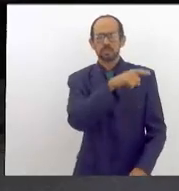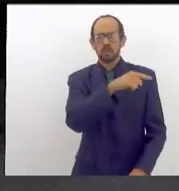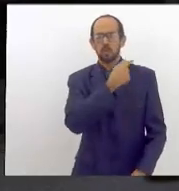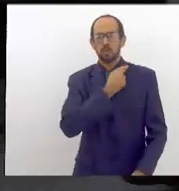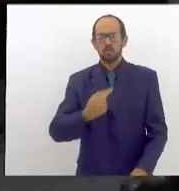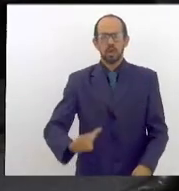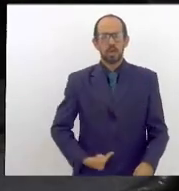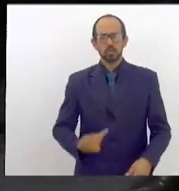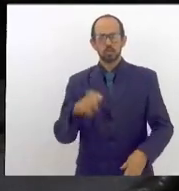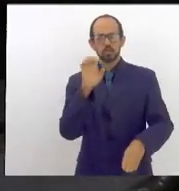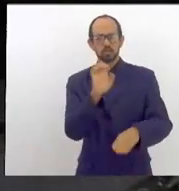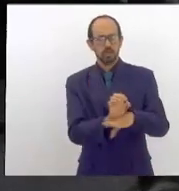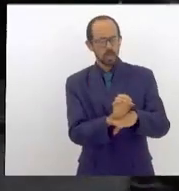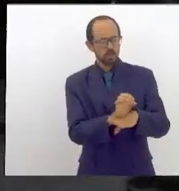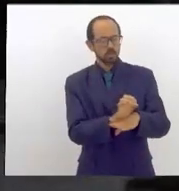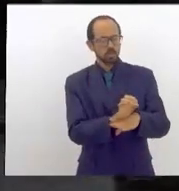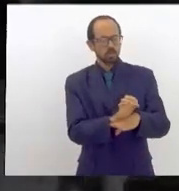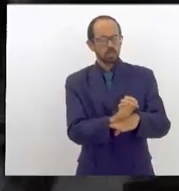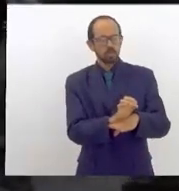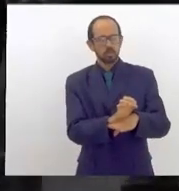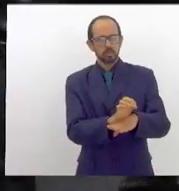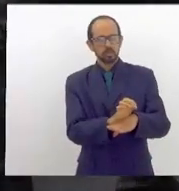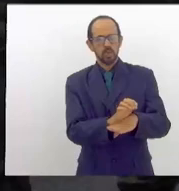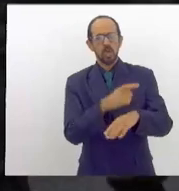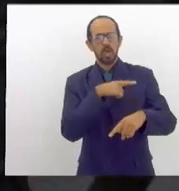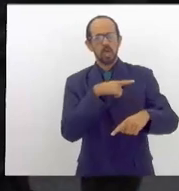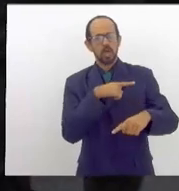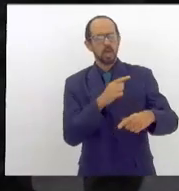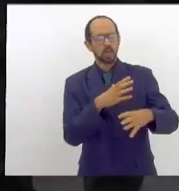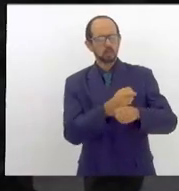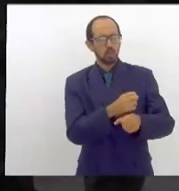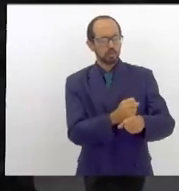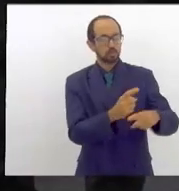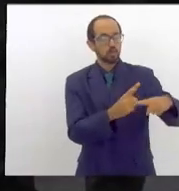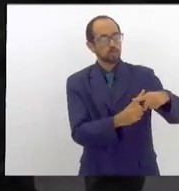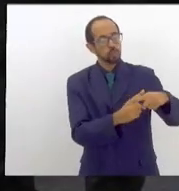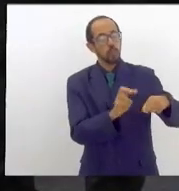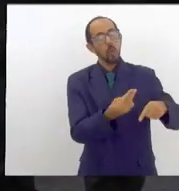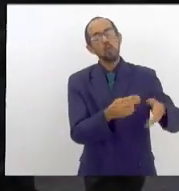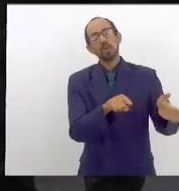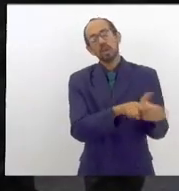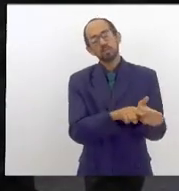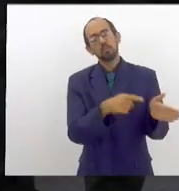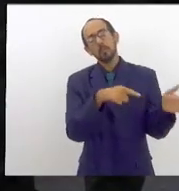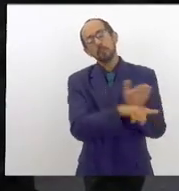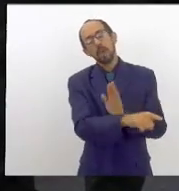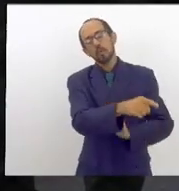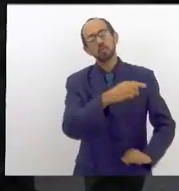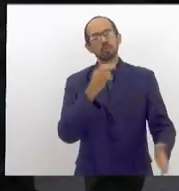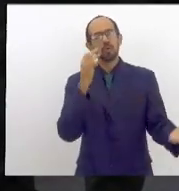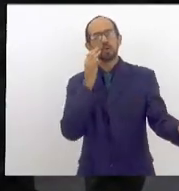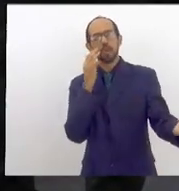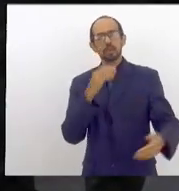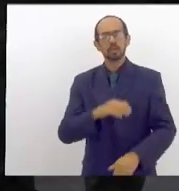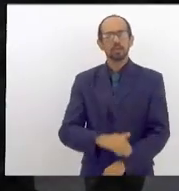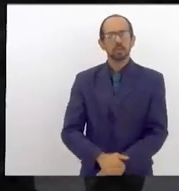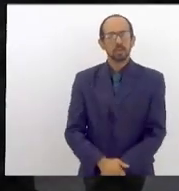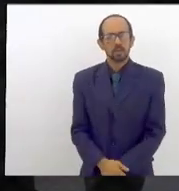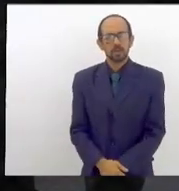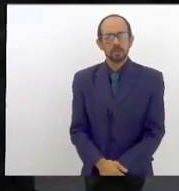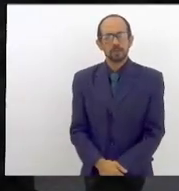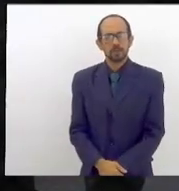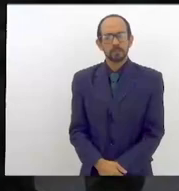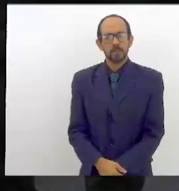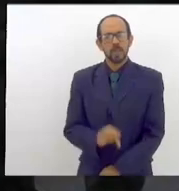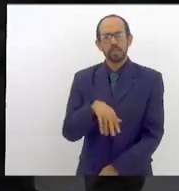está adimplente ou inadimplente está de implante ou de implante Deputado sim ou não quem